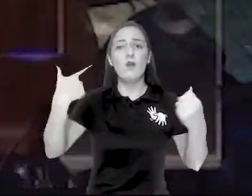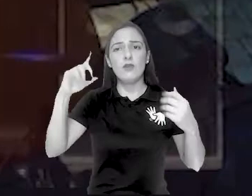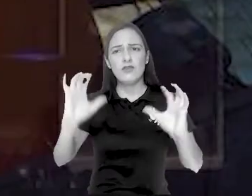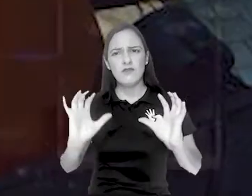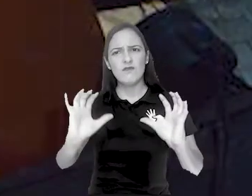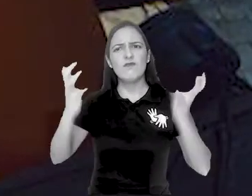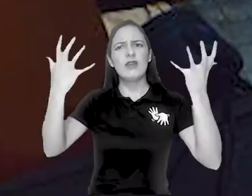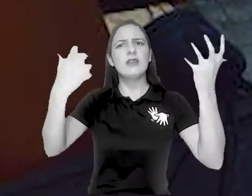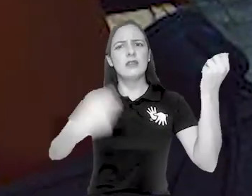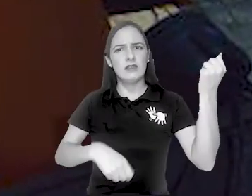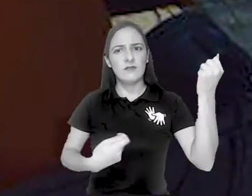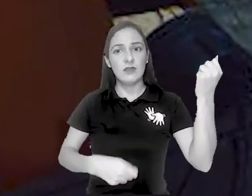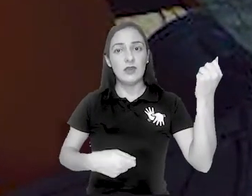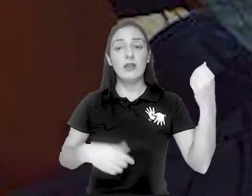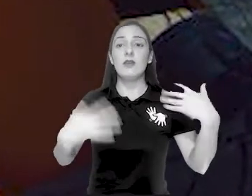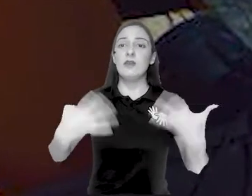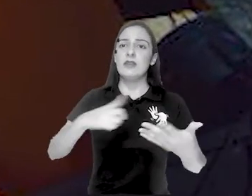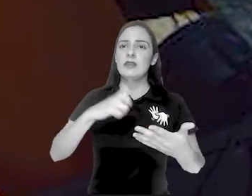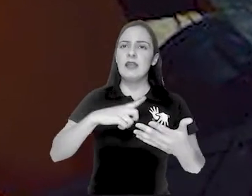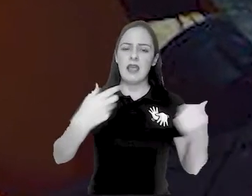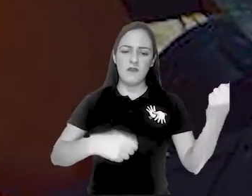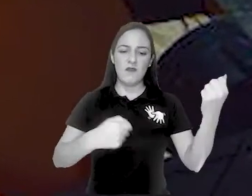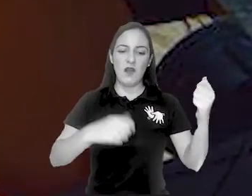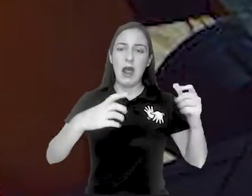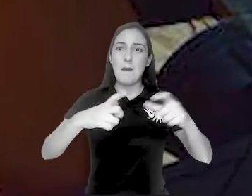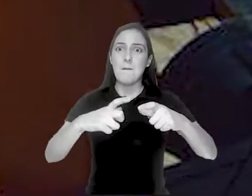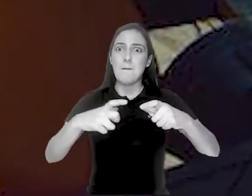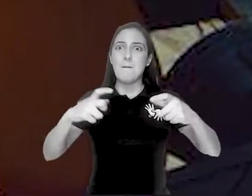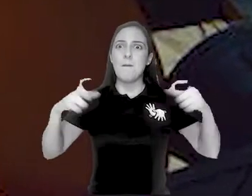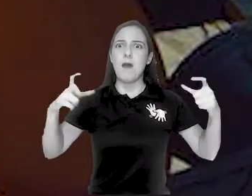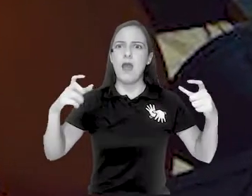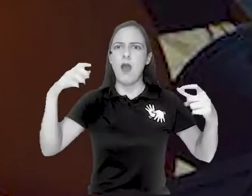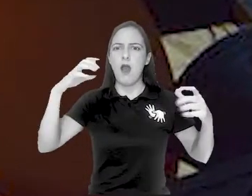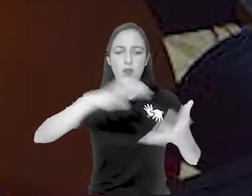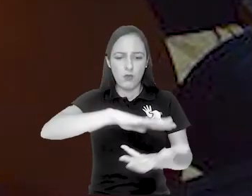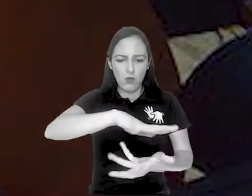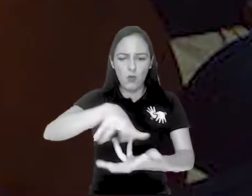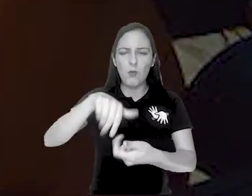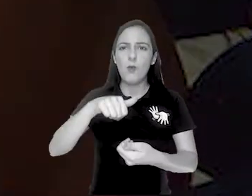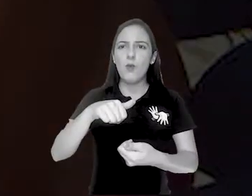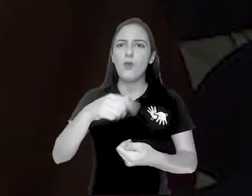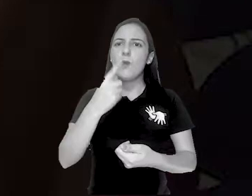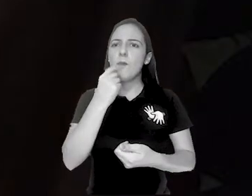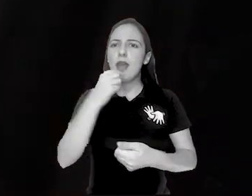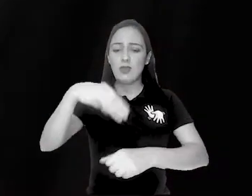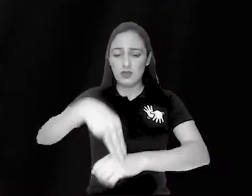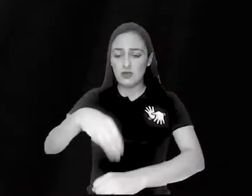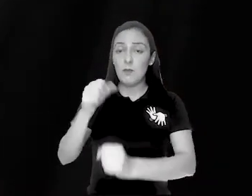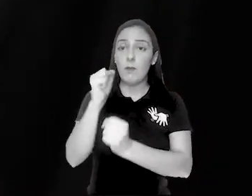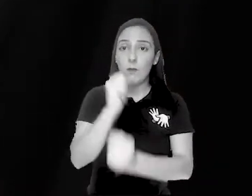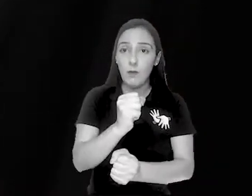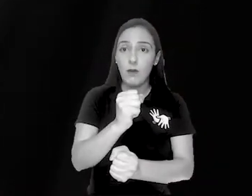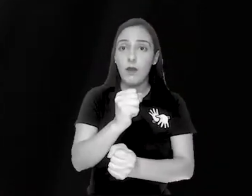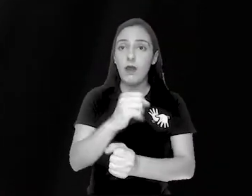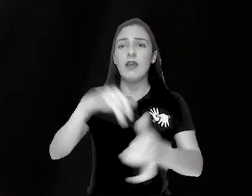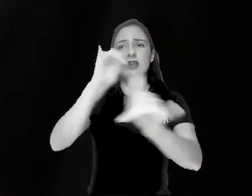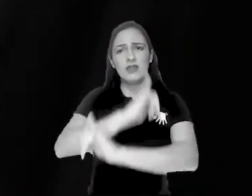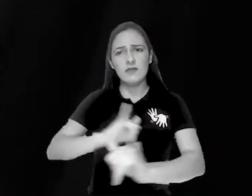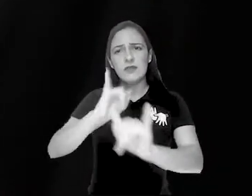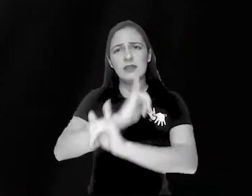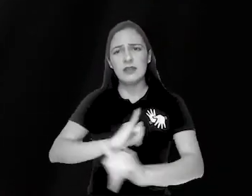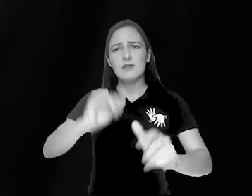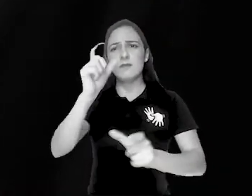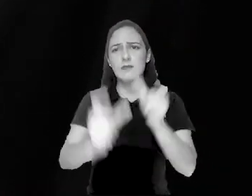nós temos a maior viola do mundo, aqui pertinho de Muriaé, ali, né? E a divulgação de violeiros,